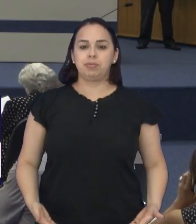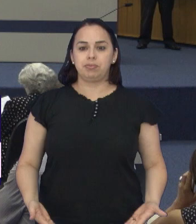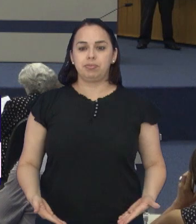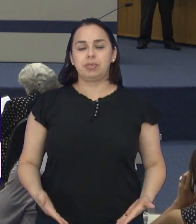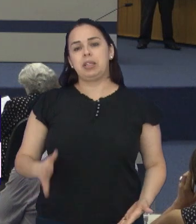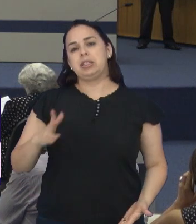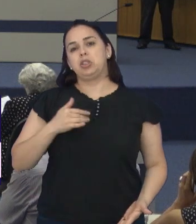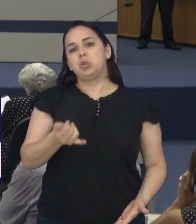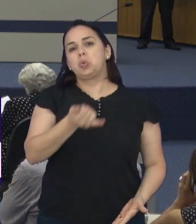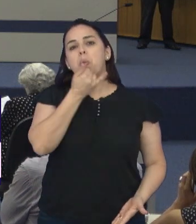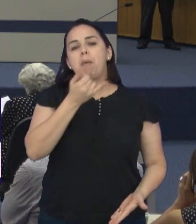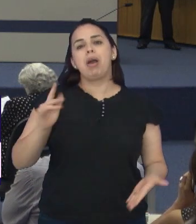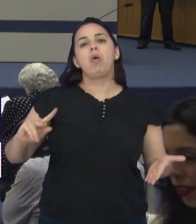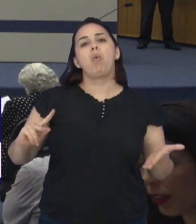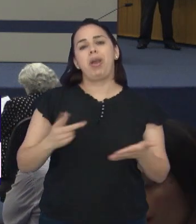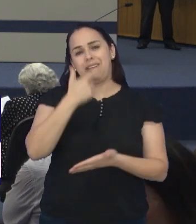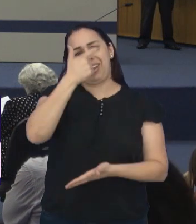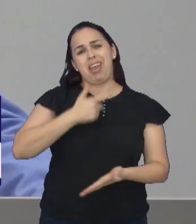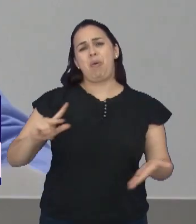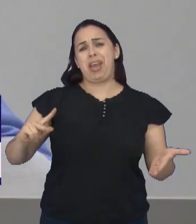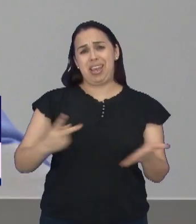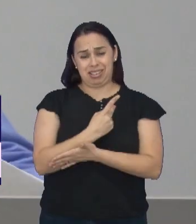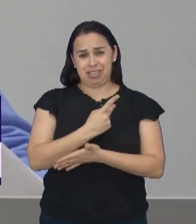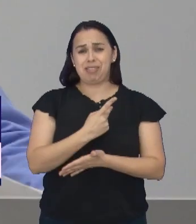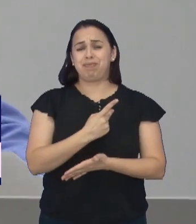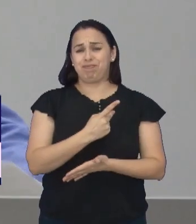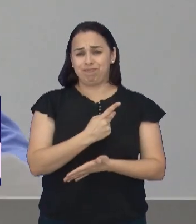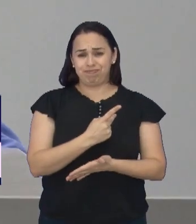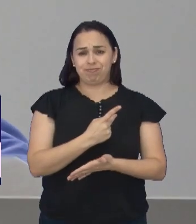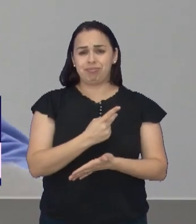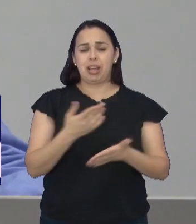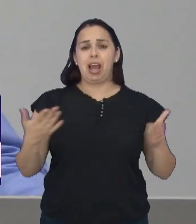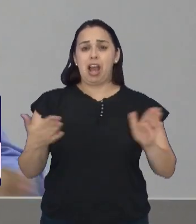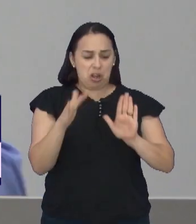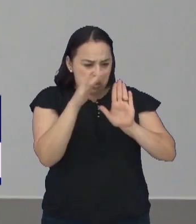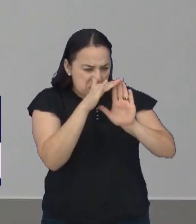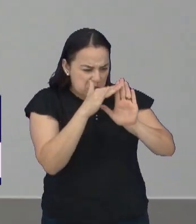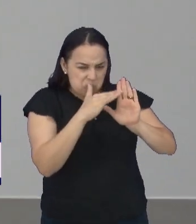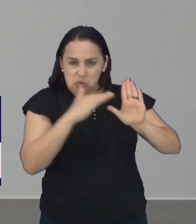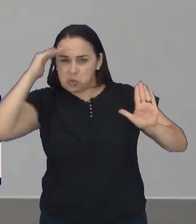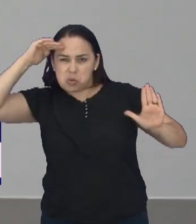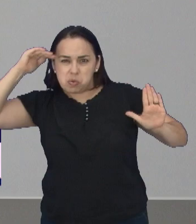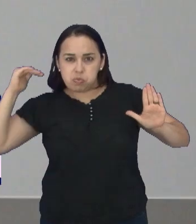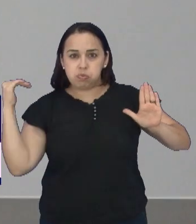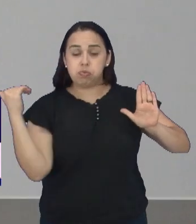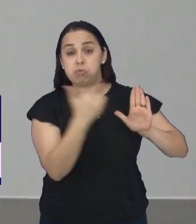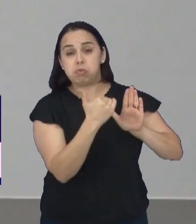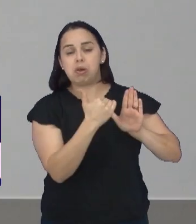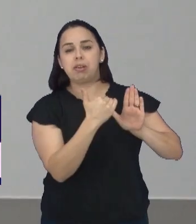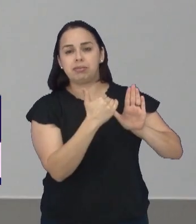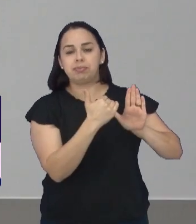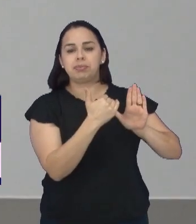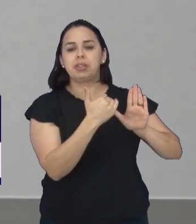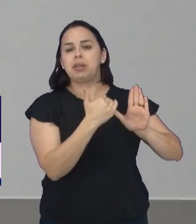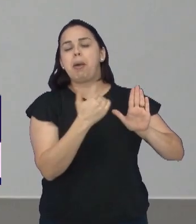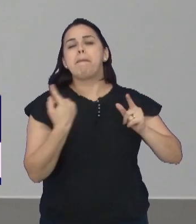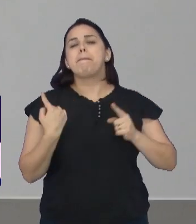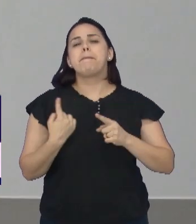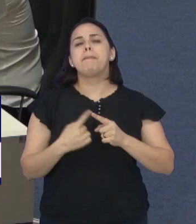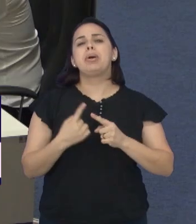falha minha, vereador. Esse presidente vai seguir a risco o regimento, porque a